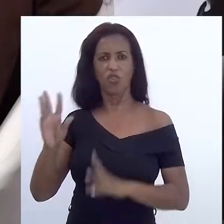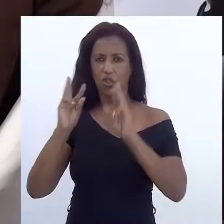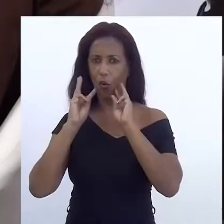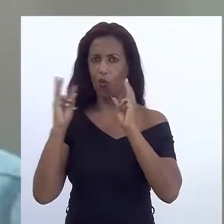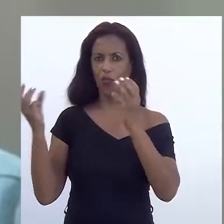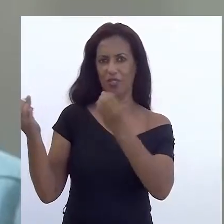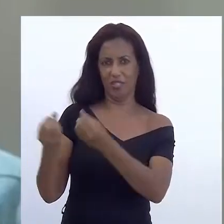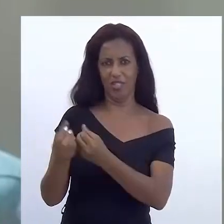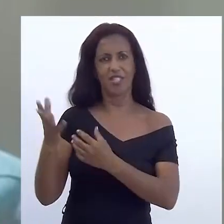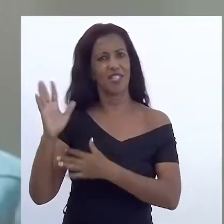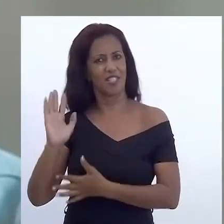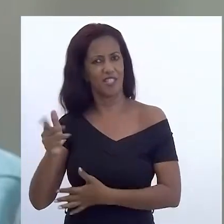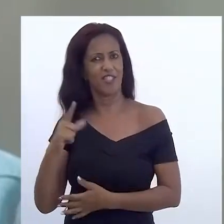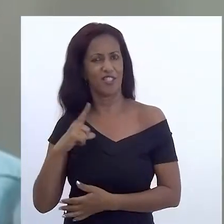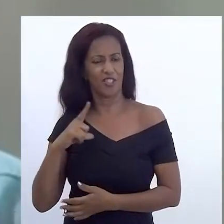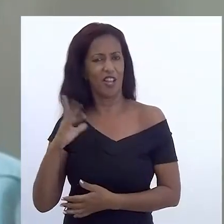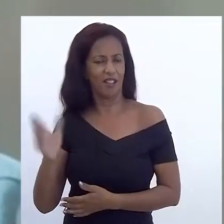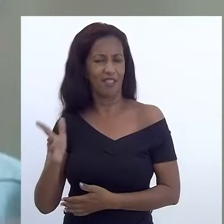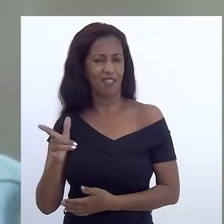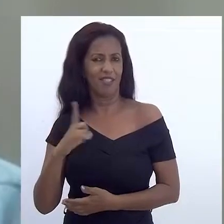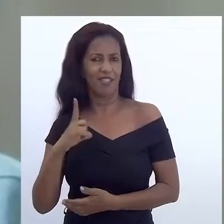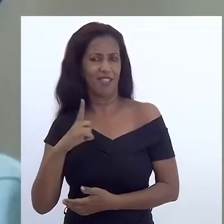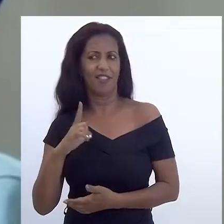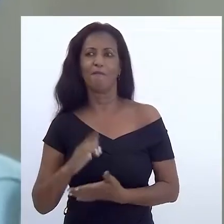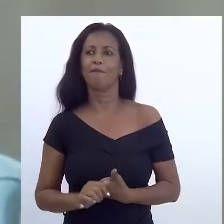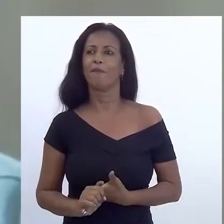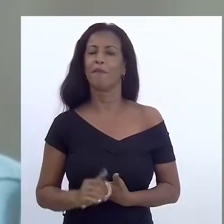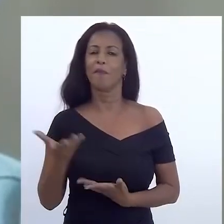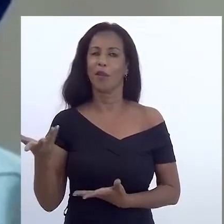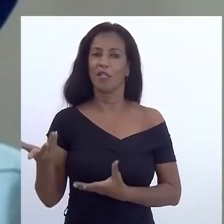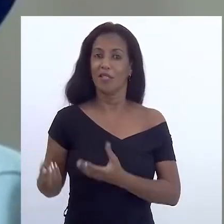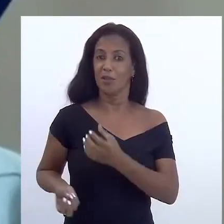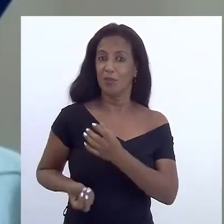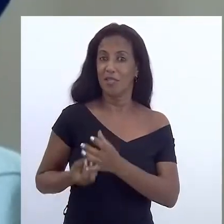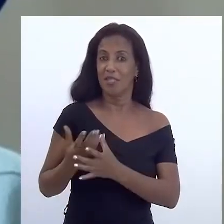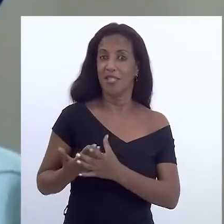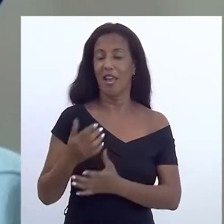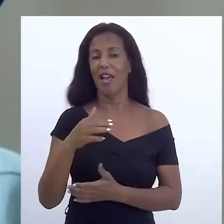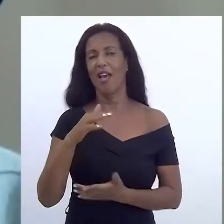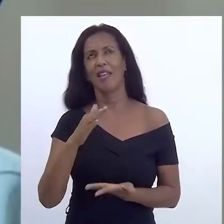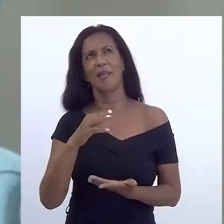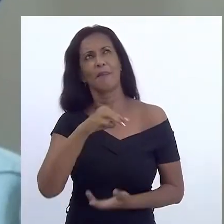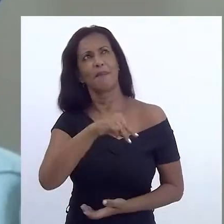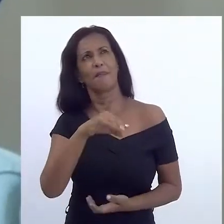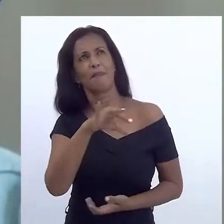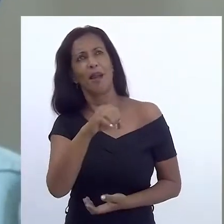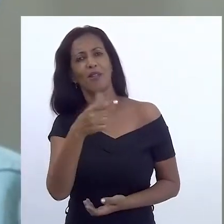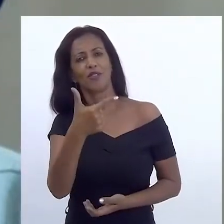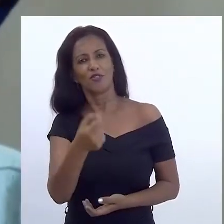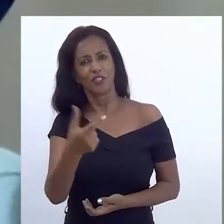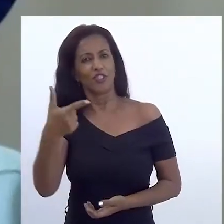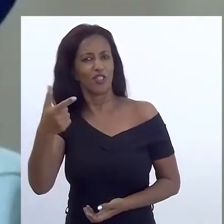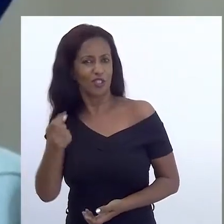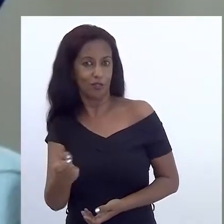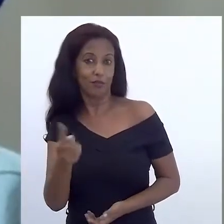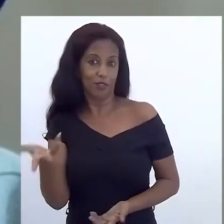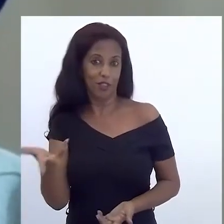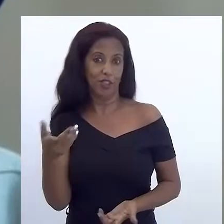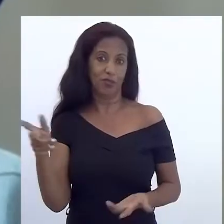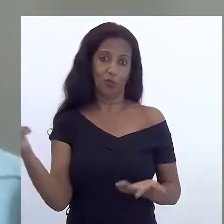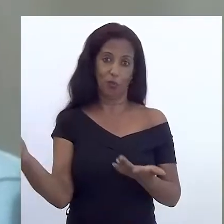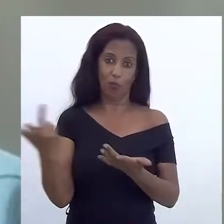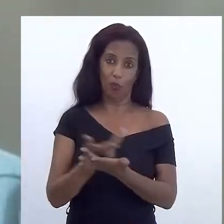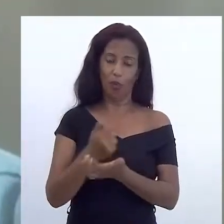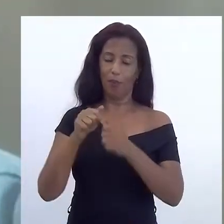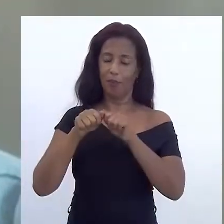até um capítulo de livro publicado. Mas quando íamos iniciar, março de 2020, né, veio exatamente